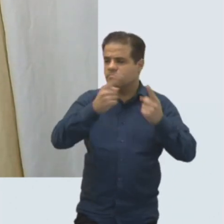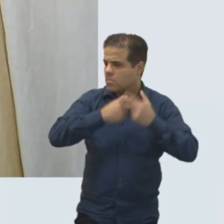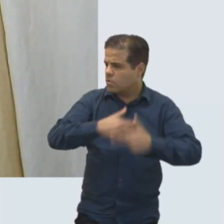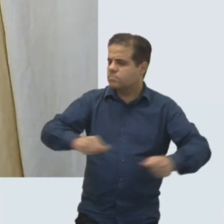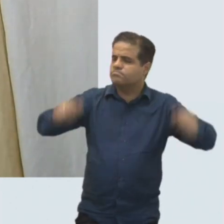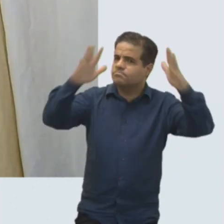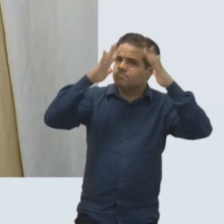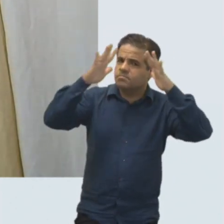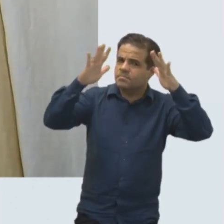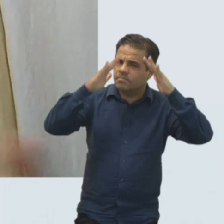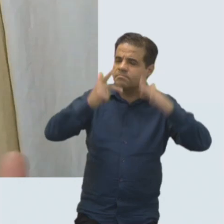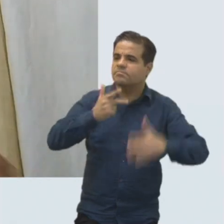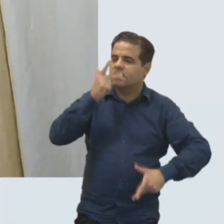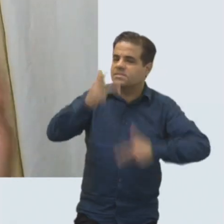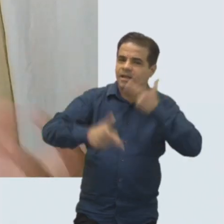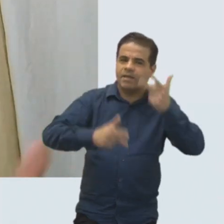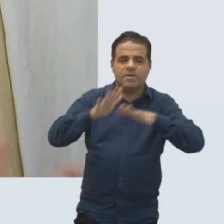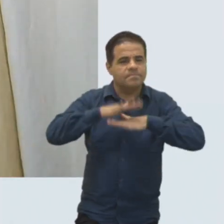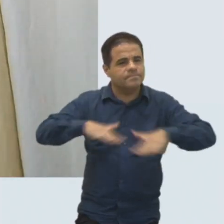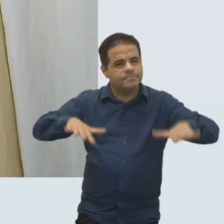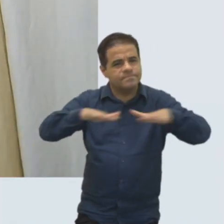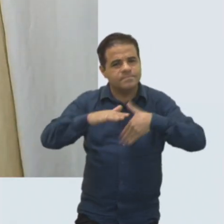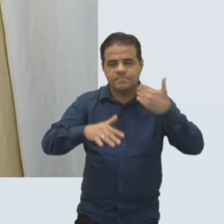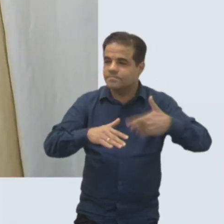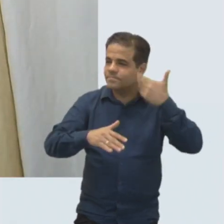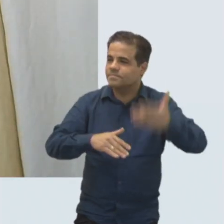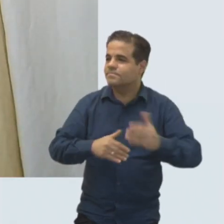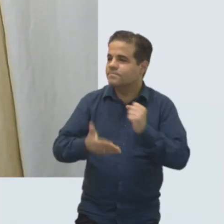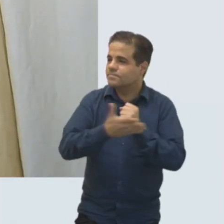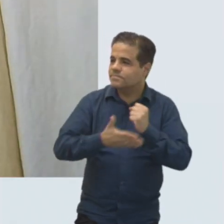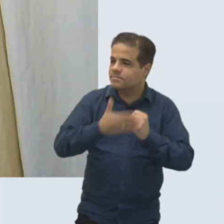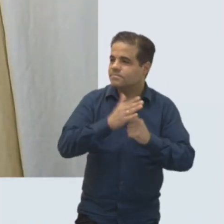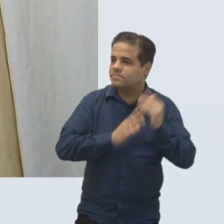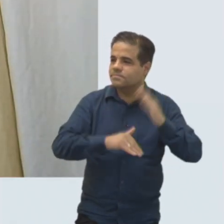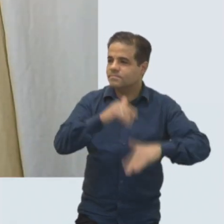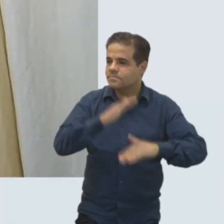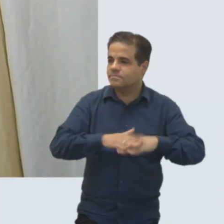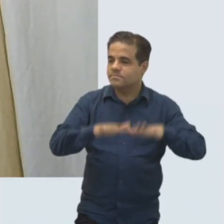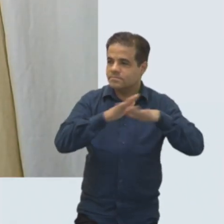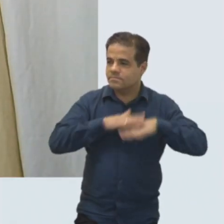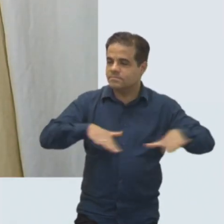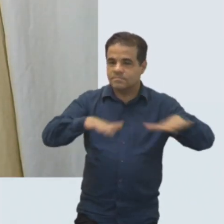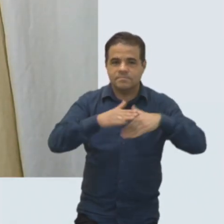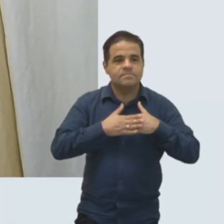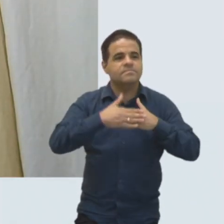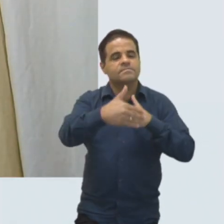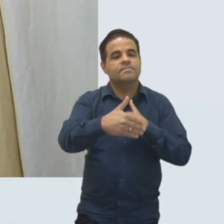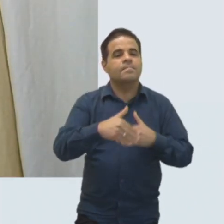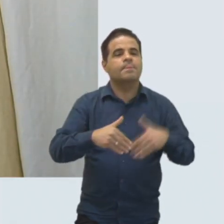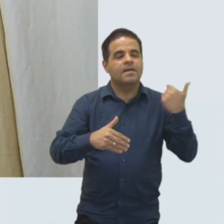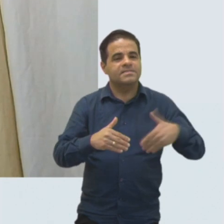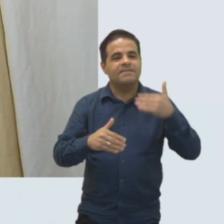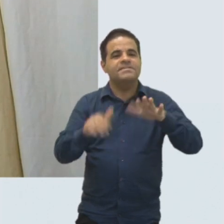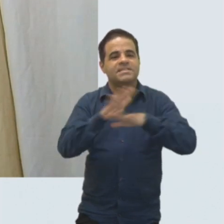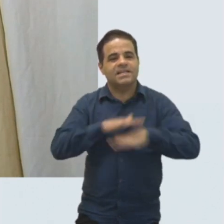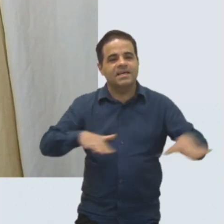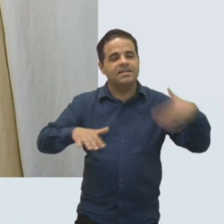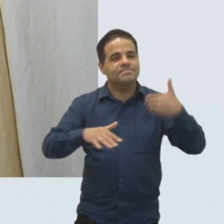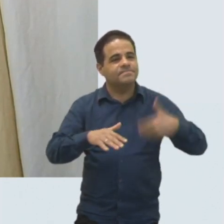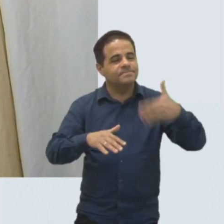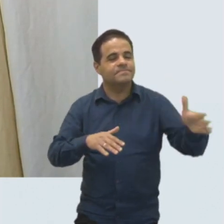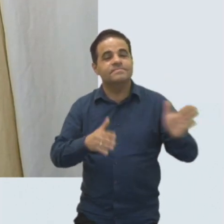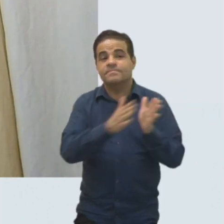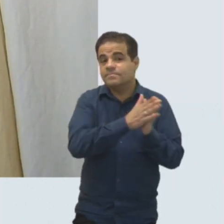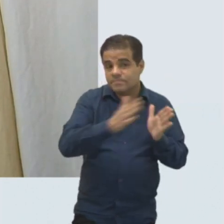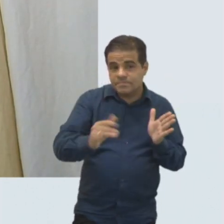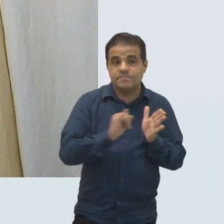né? Geralmente quando se pensa em tecnologia dentro do senso comum, dentro do imaginário coletivo, tecnologia é aquilo que é útil, optamos por